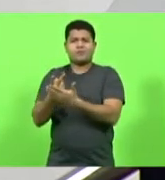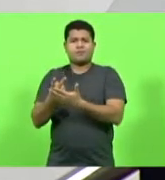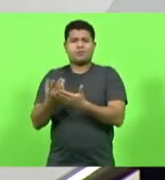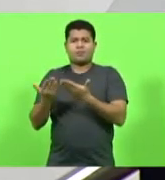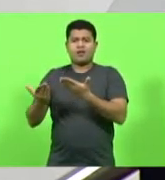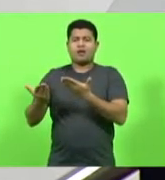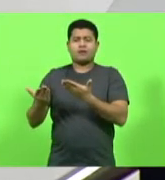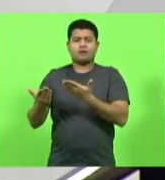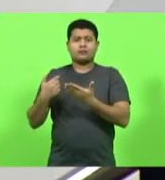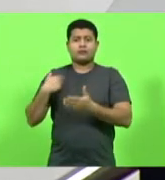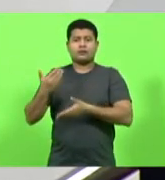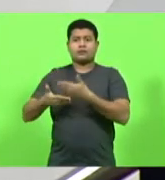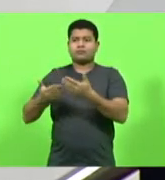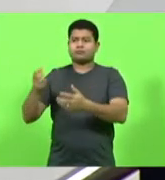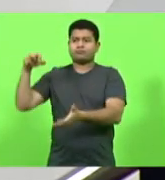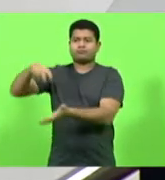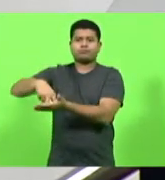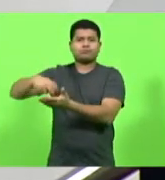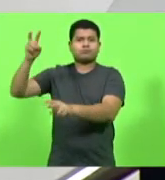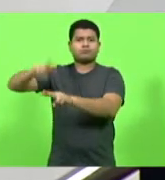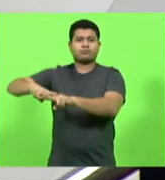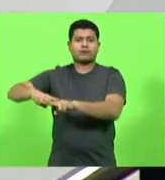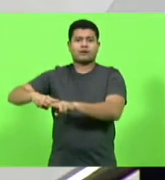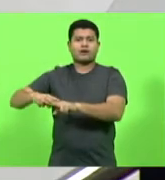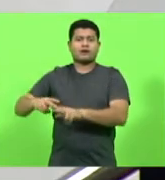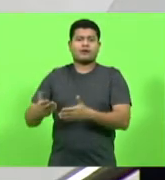pena? Não pode.